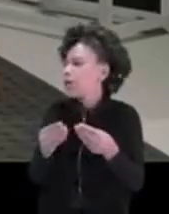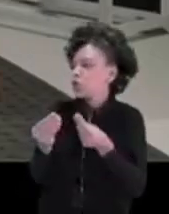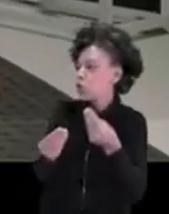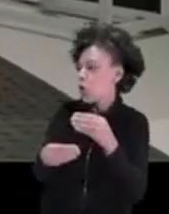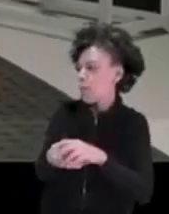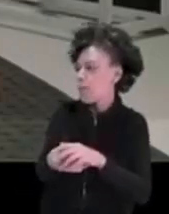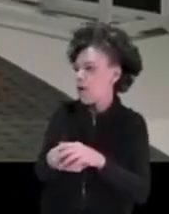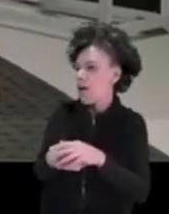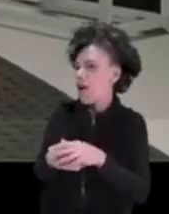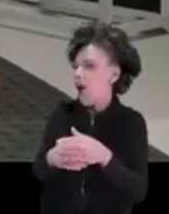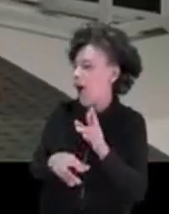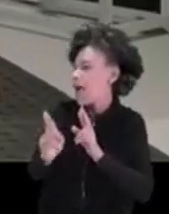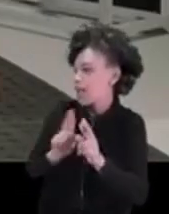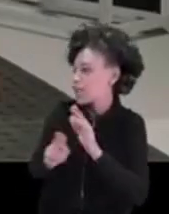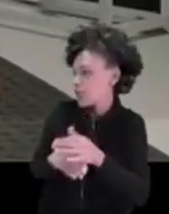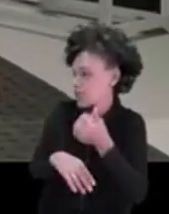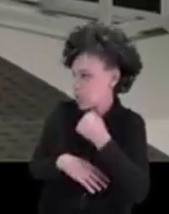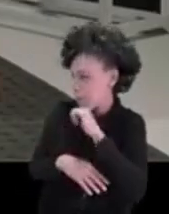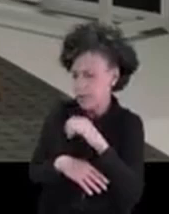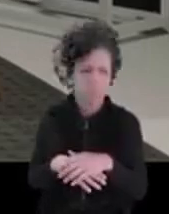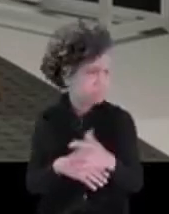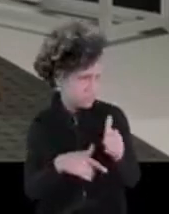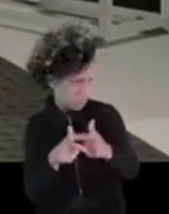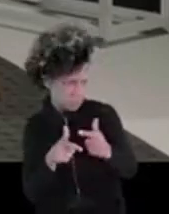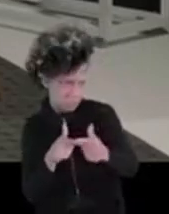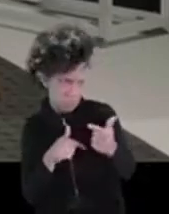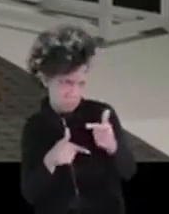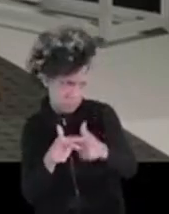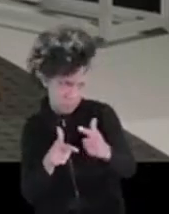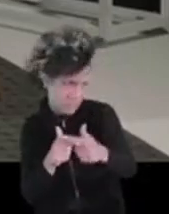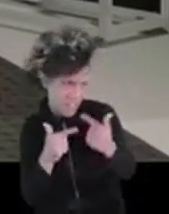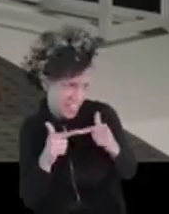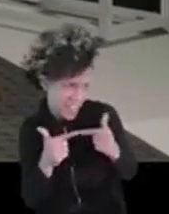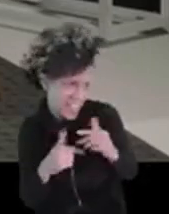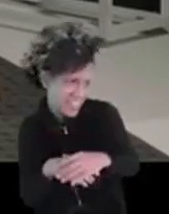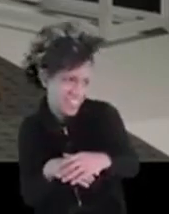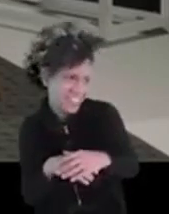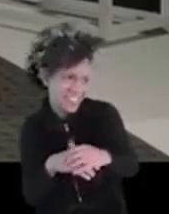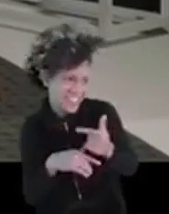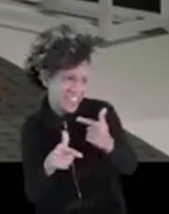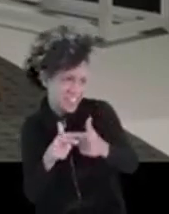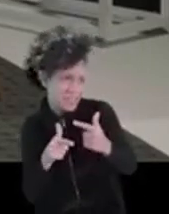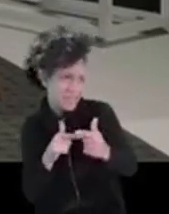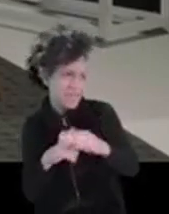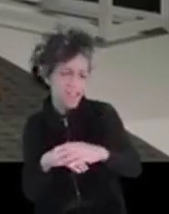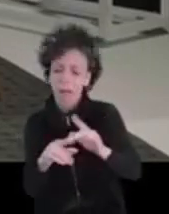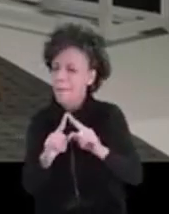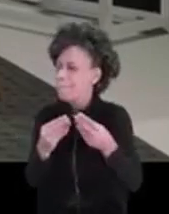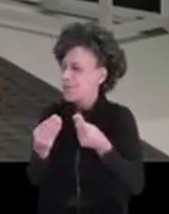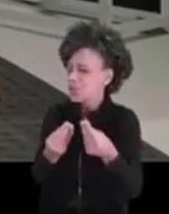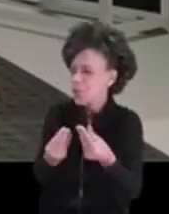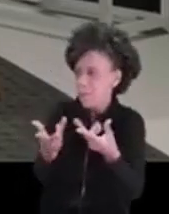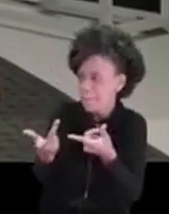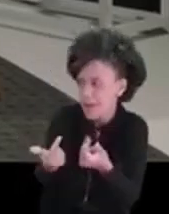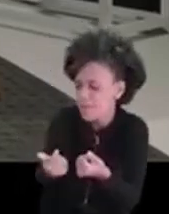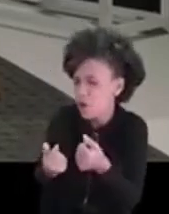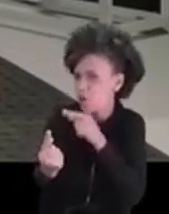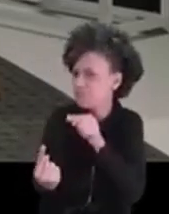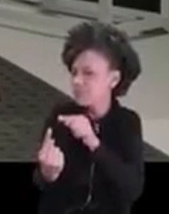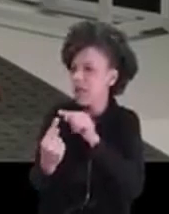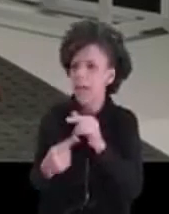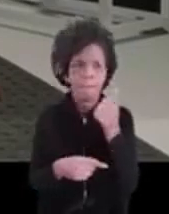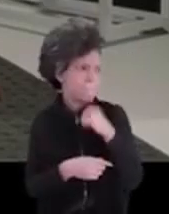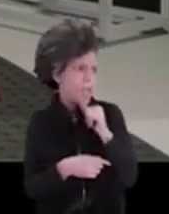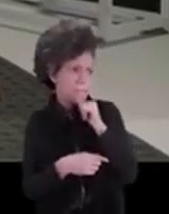mulher sempre problema essa pergunta como assim e religiosas muito